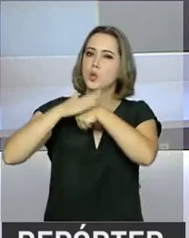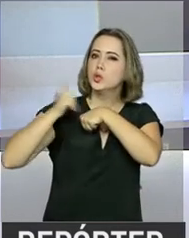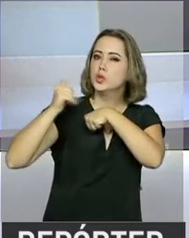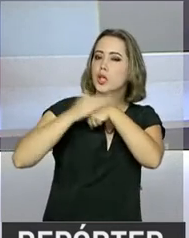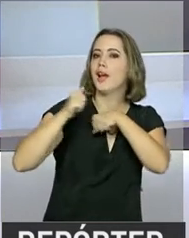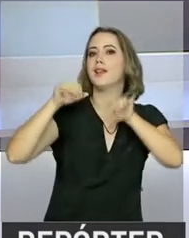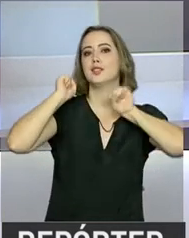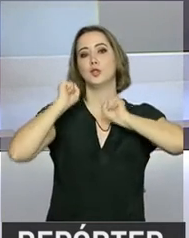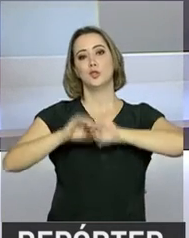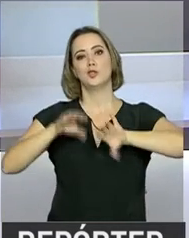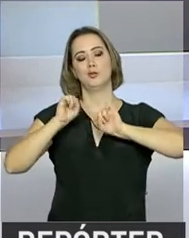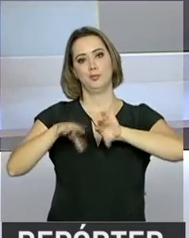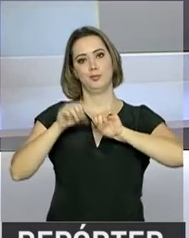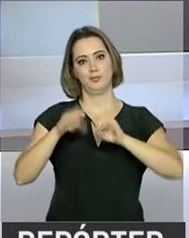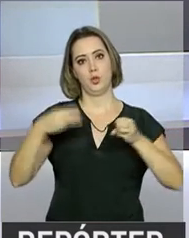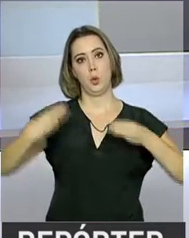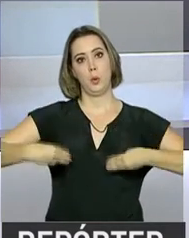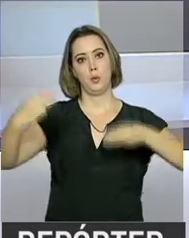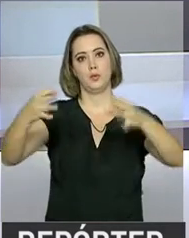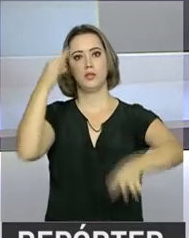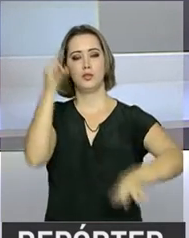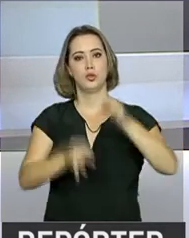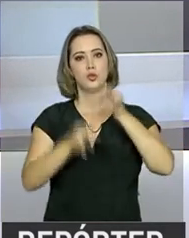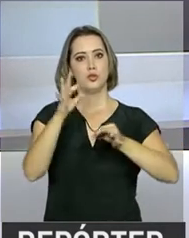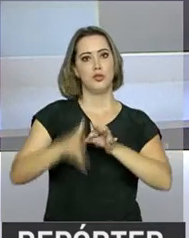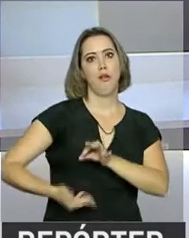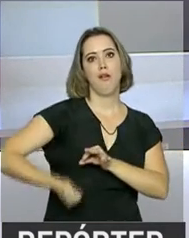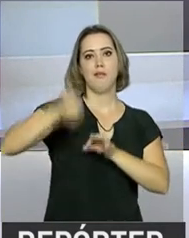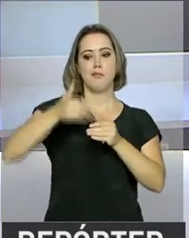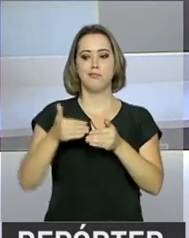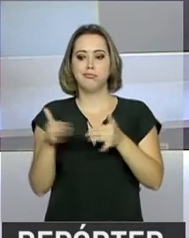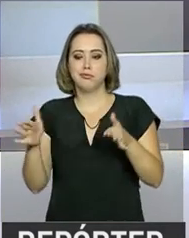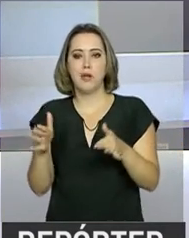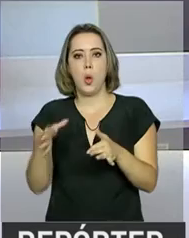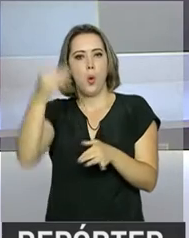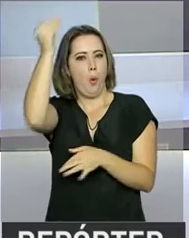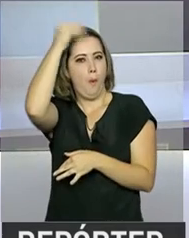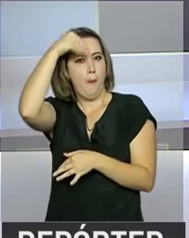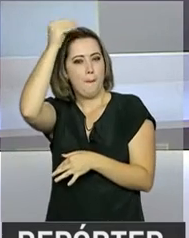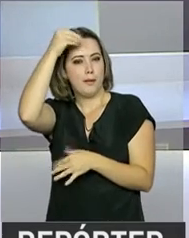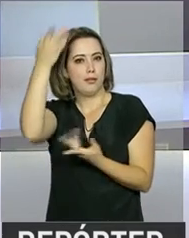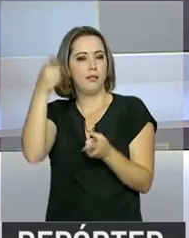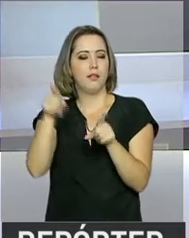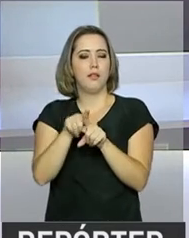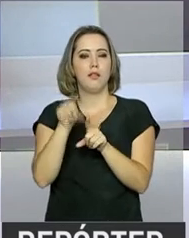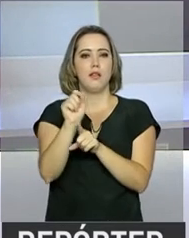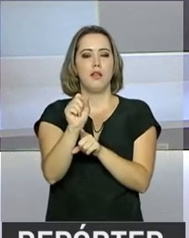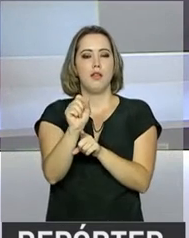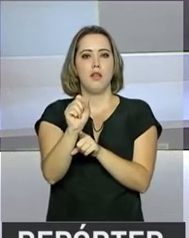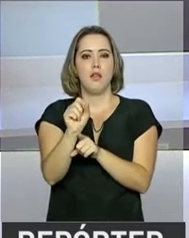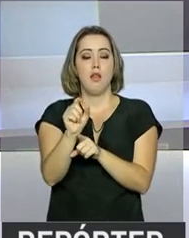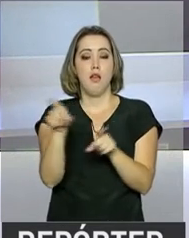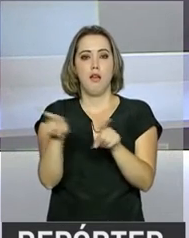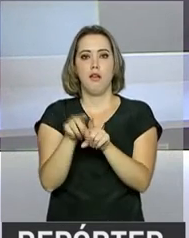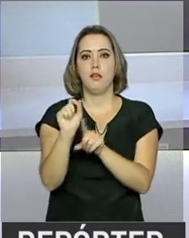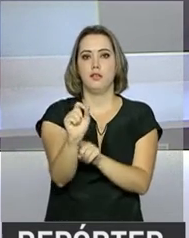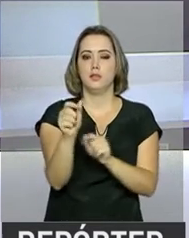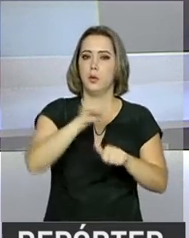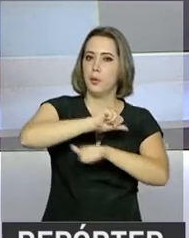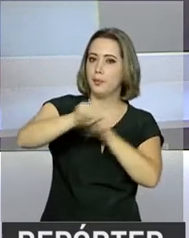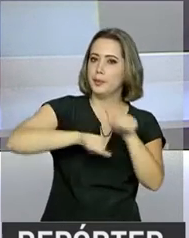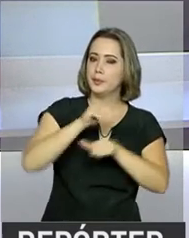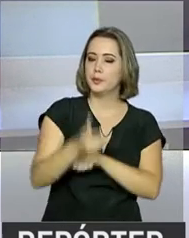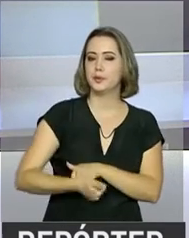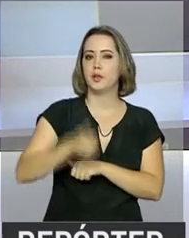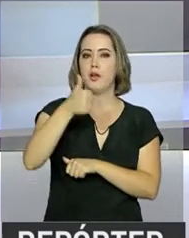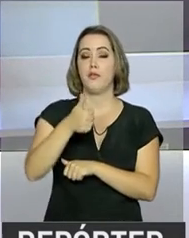da justiça quer ampliar o apadrinhamento em todo o país e melhorar a vida daqueles que mais precisam por meio de mudanças